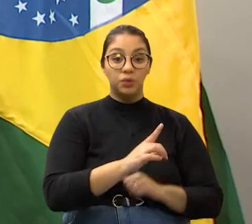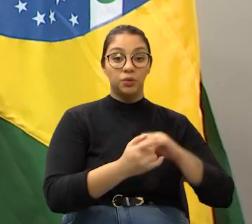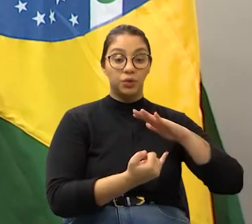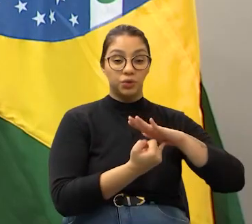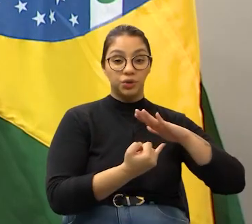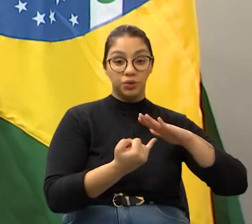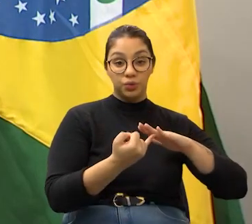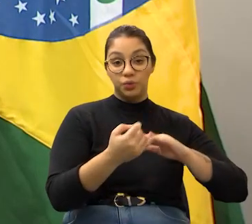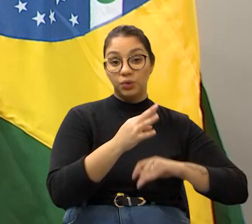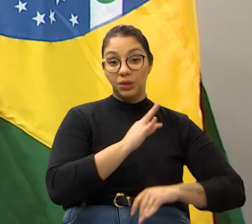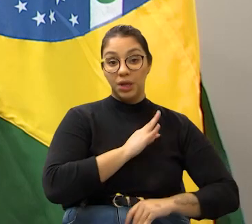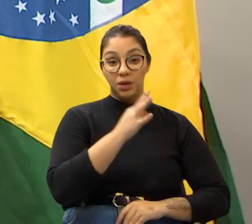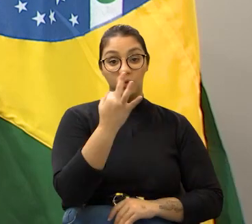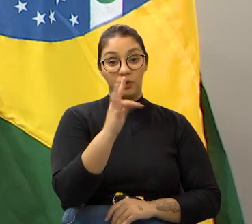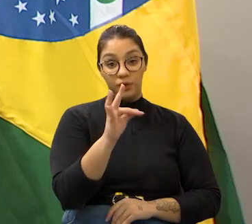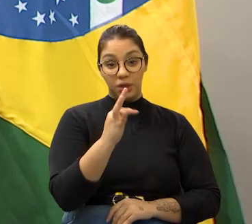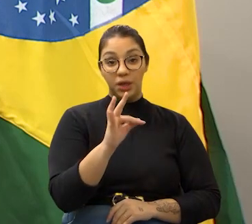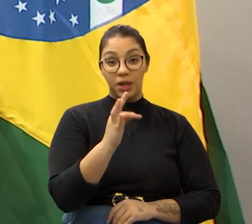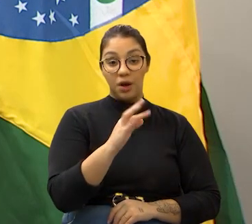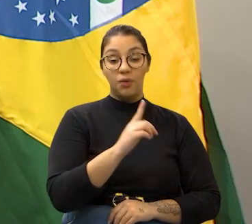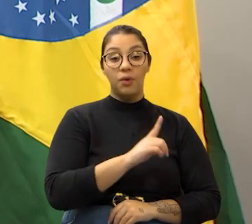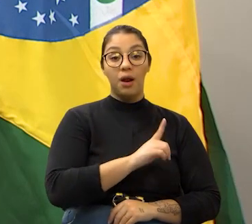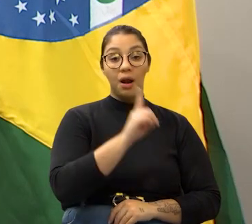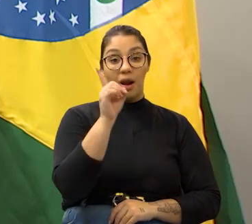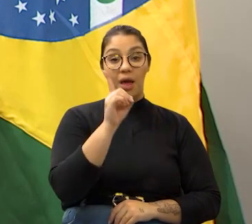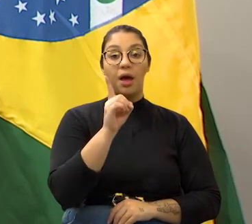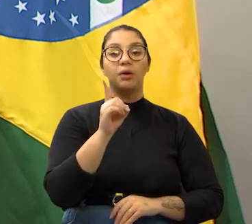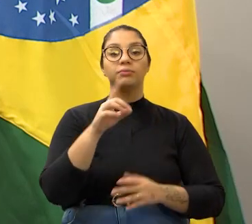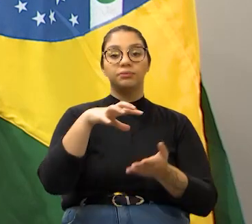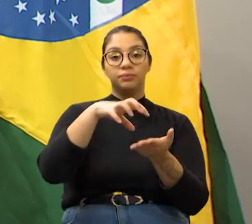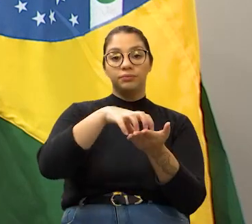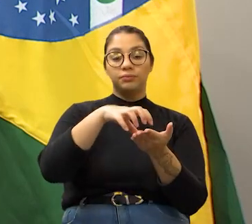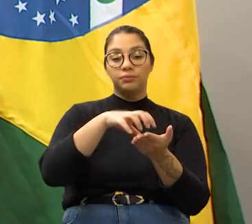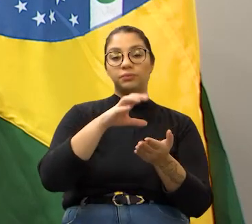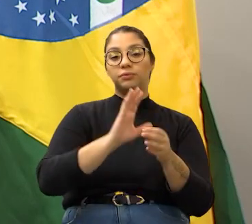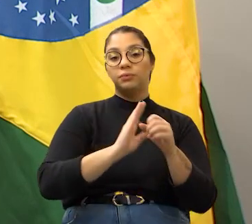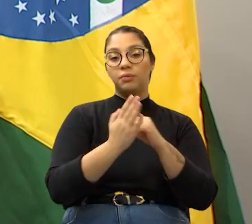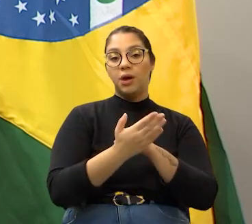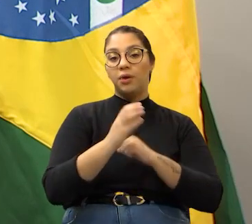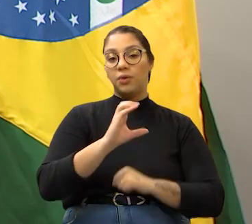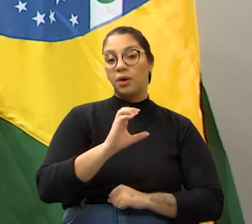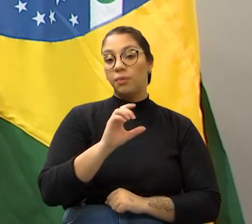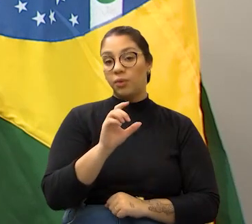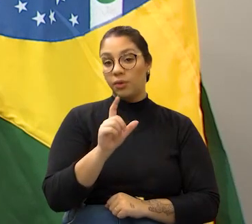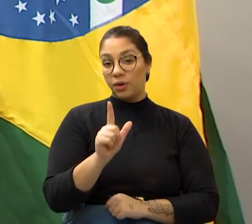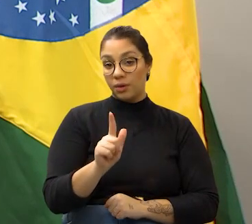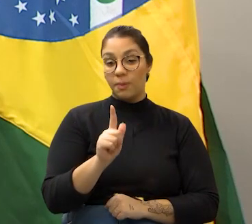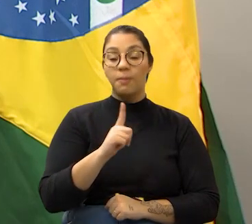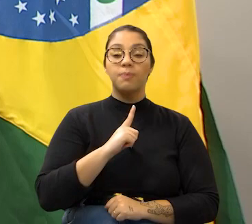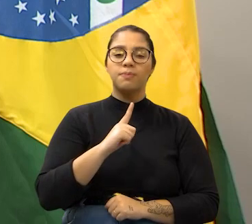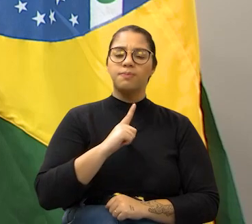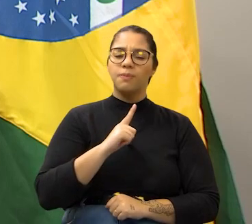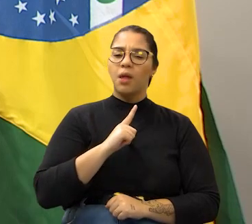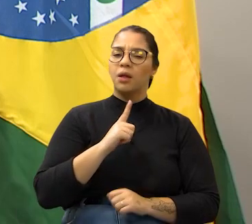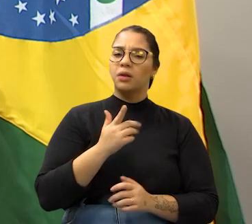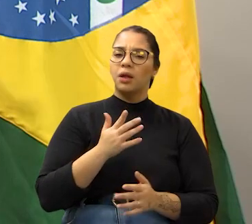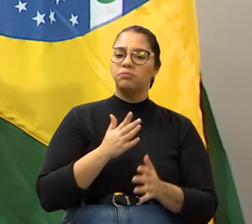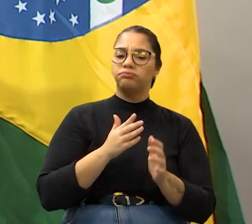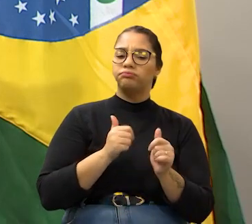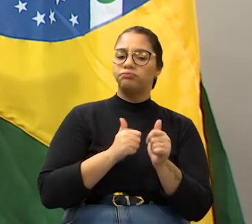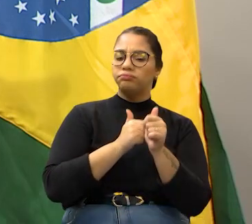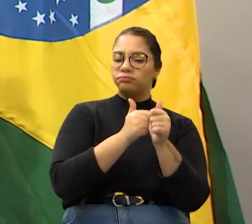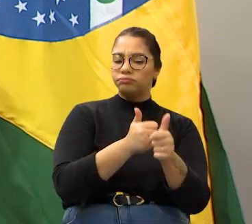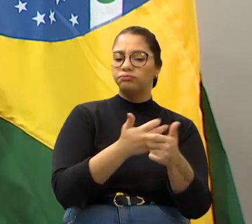diretor, né, do Instituto Técnico Federal, que fica lá na região do Campo Grande, no satélite Íris, acompanhando todas